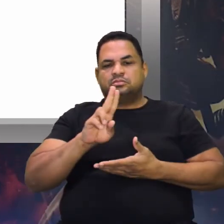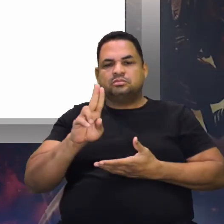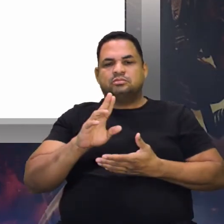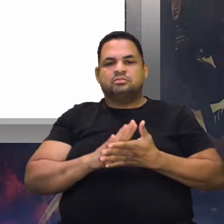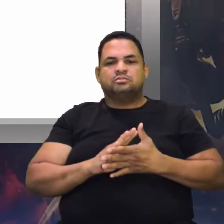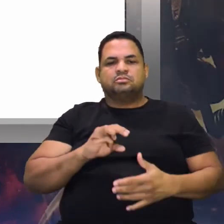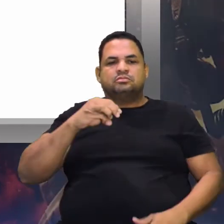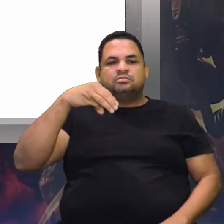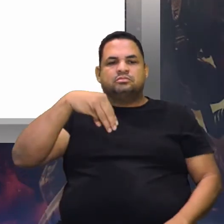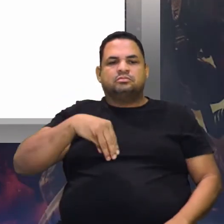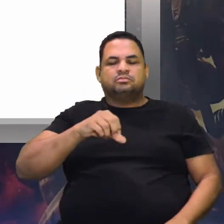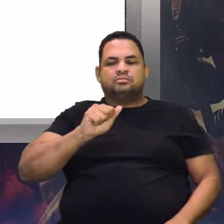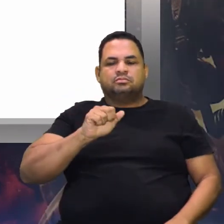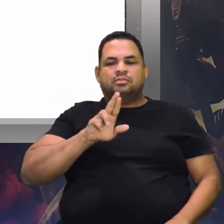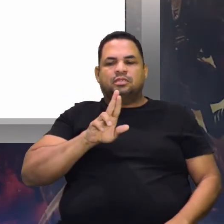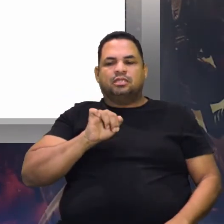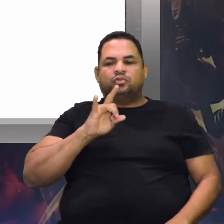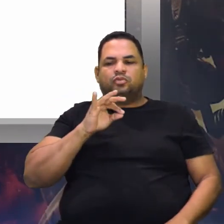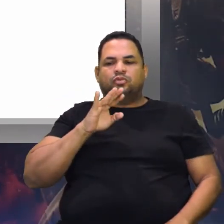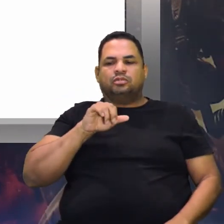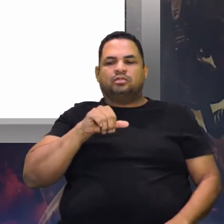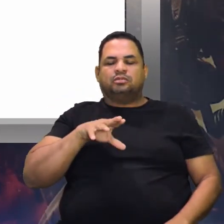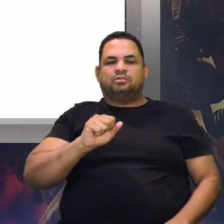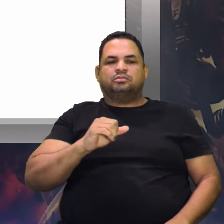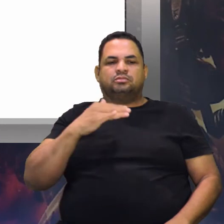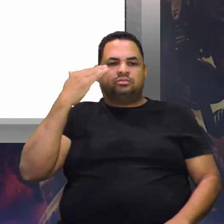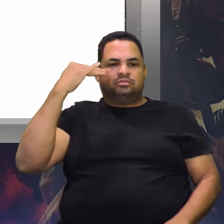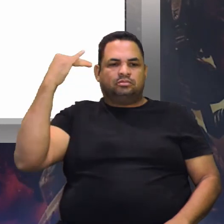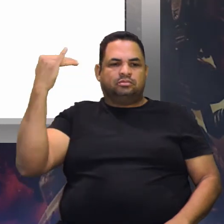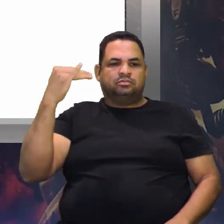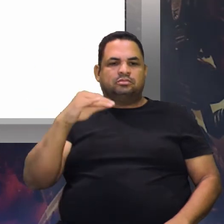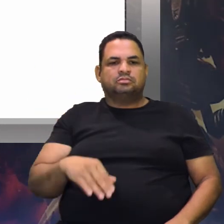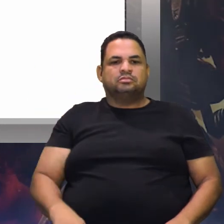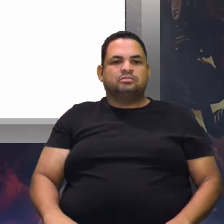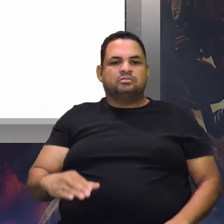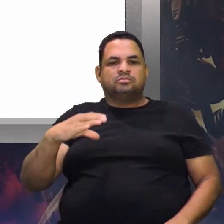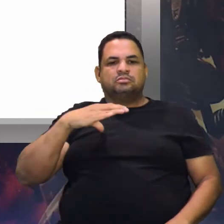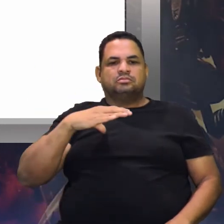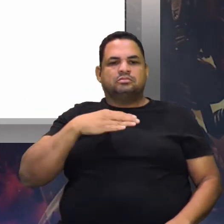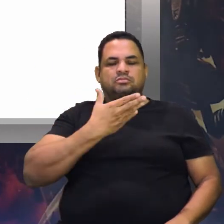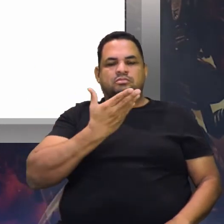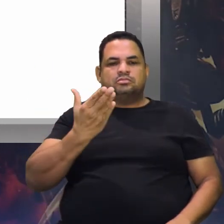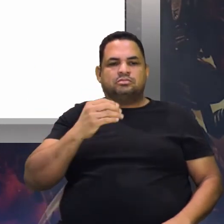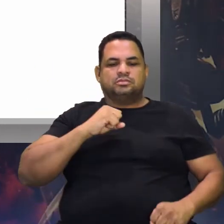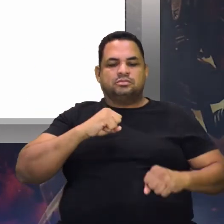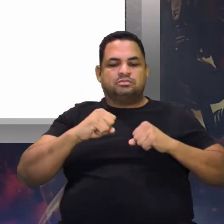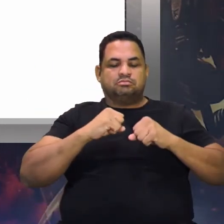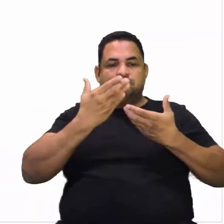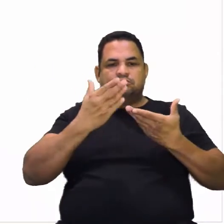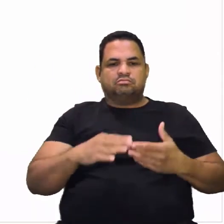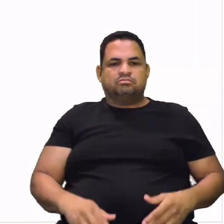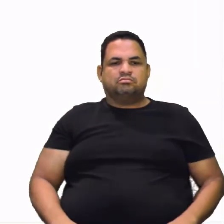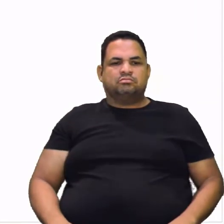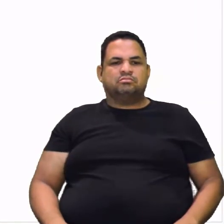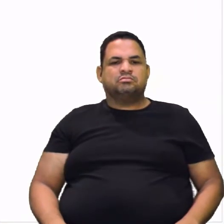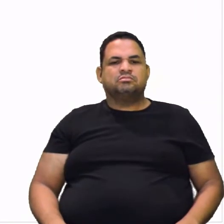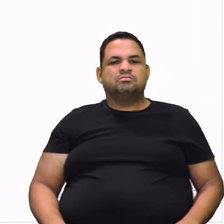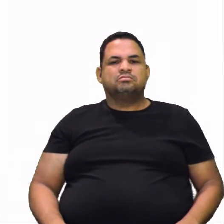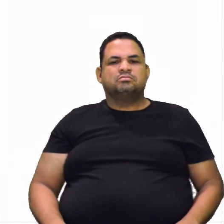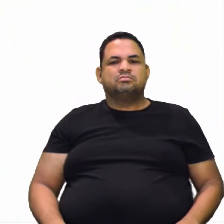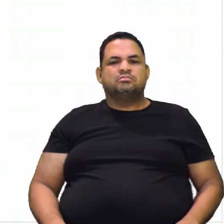como maratona, em homenagem à cidade de onde ele correu. Volta aí na tela para vocês aí,